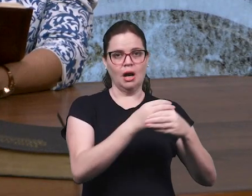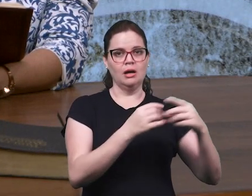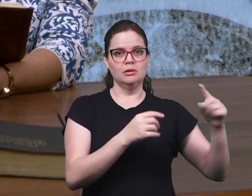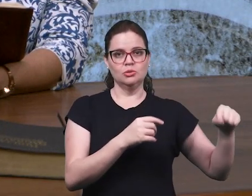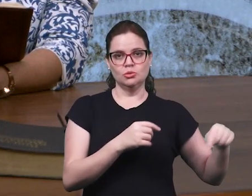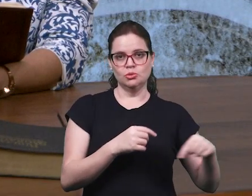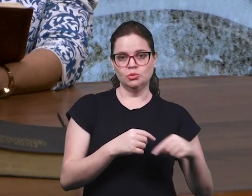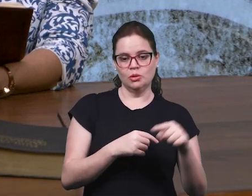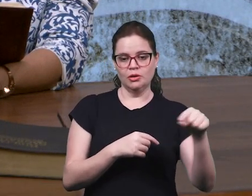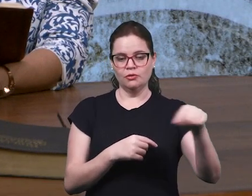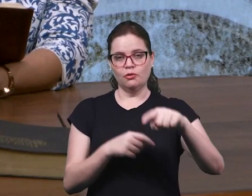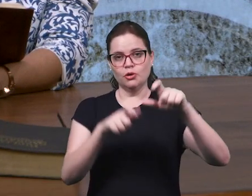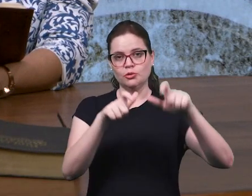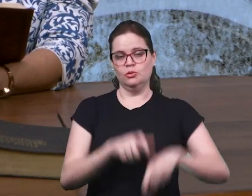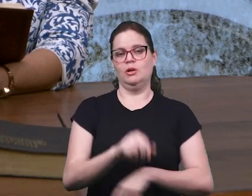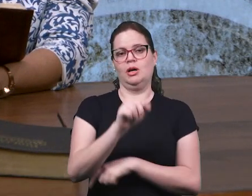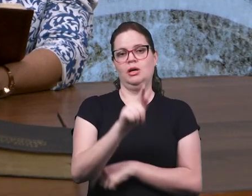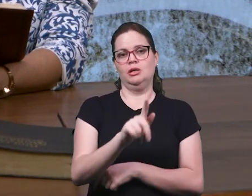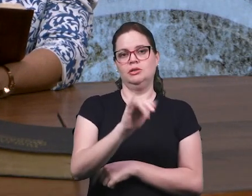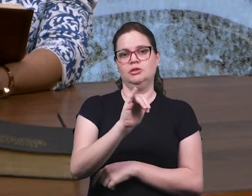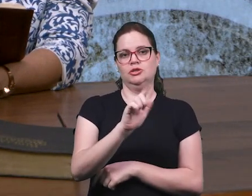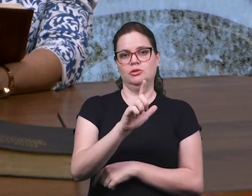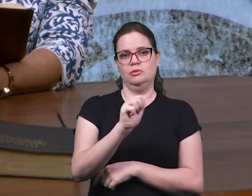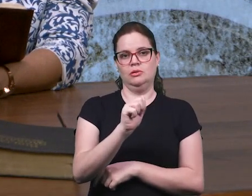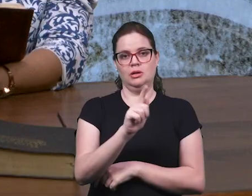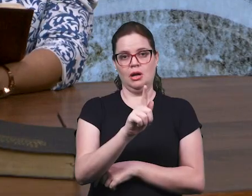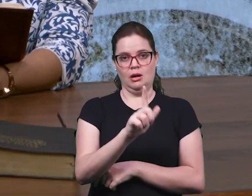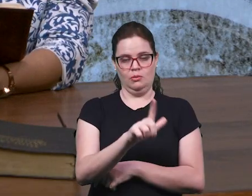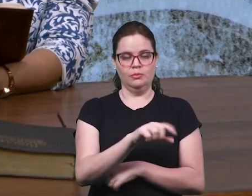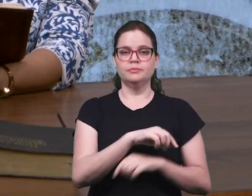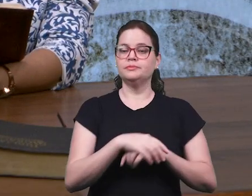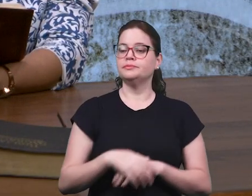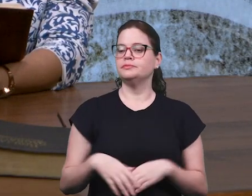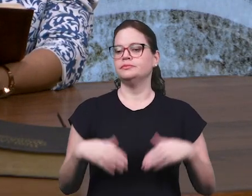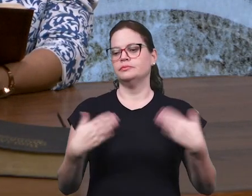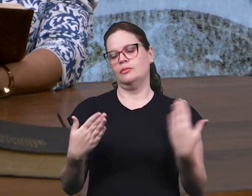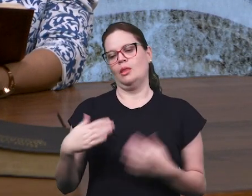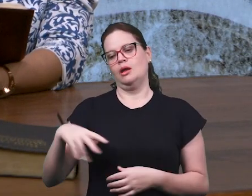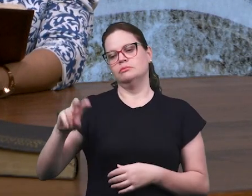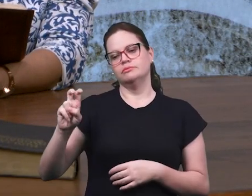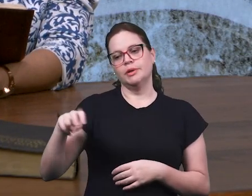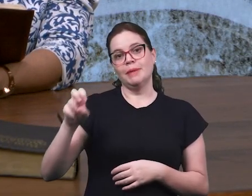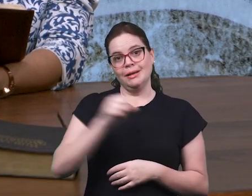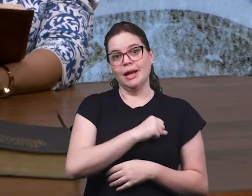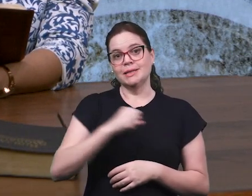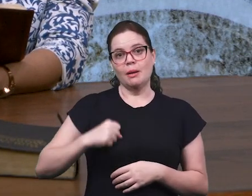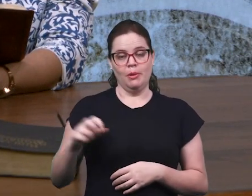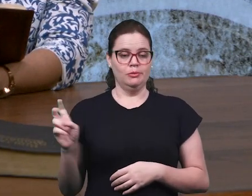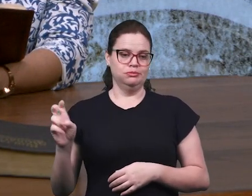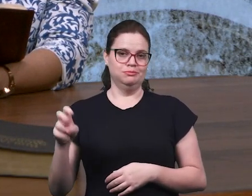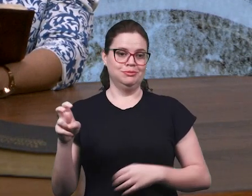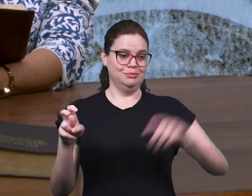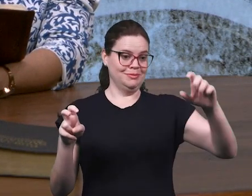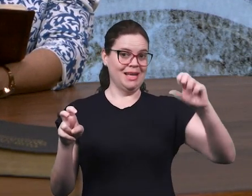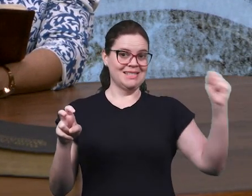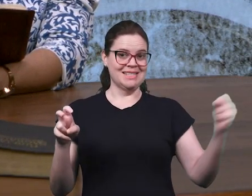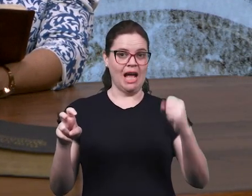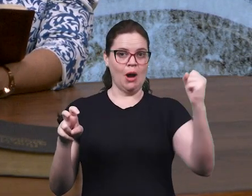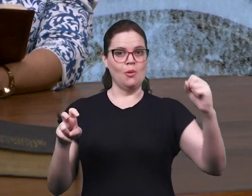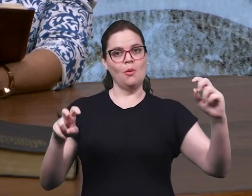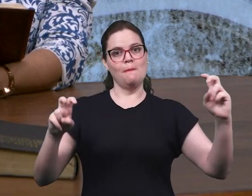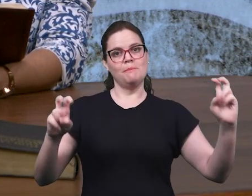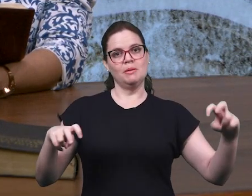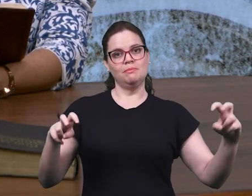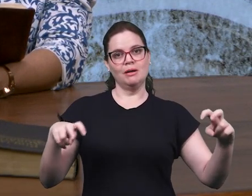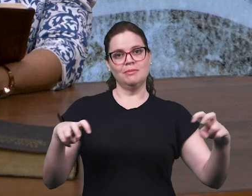e desceu a Gilgal. Veio, pois, Samuel a Saul, e Saul lhe disse: